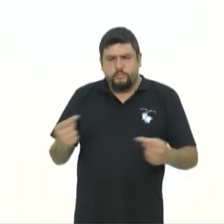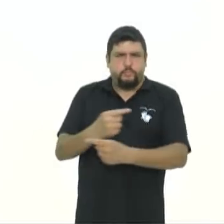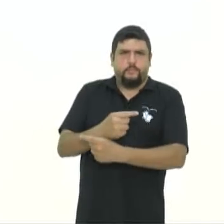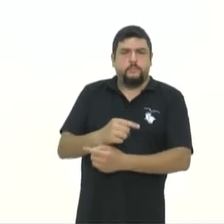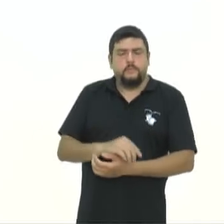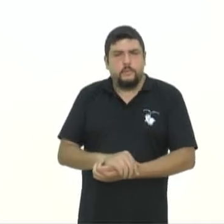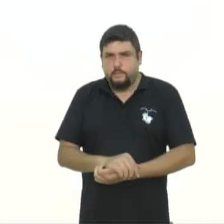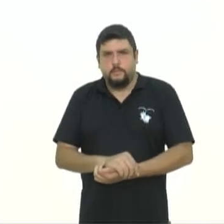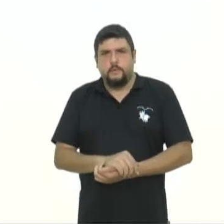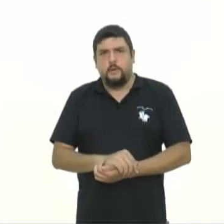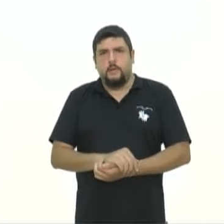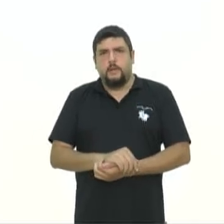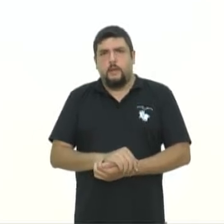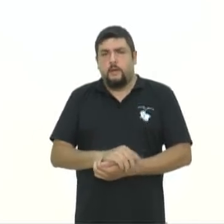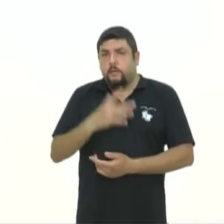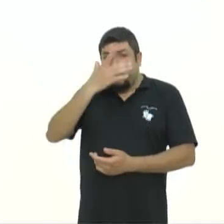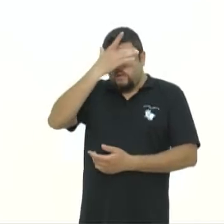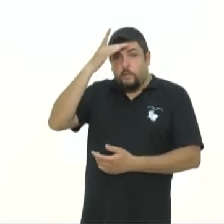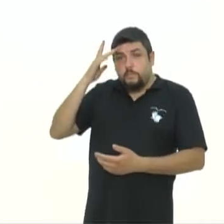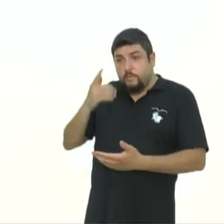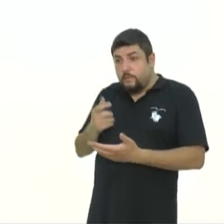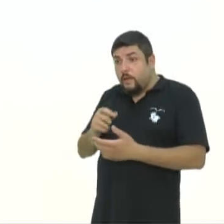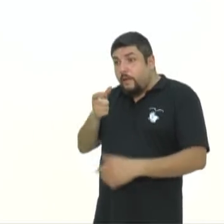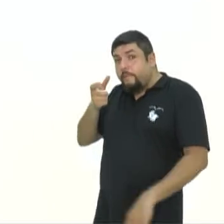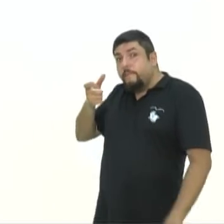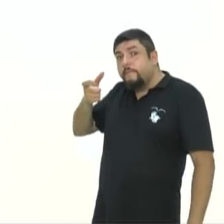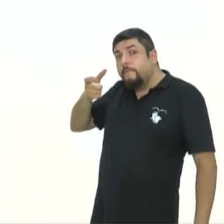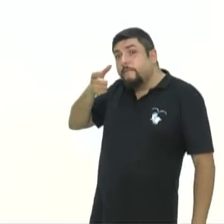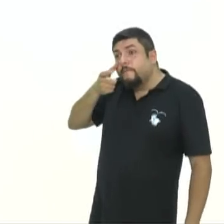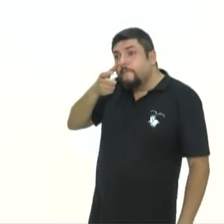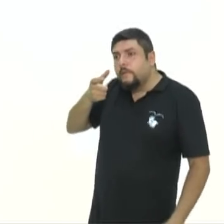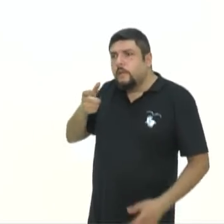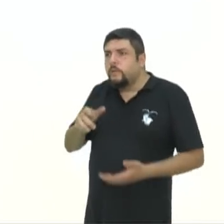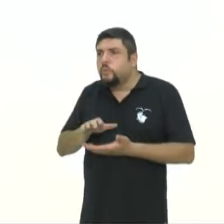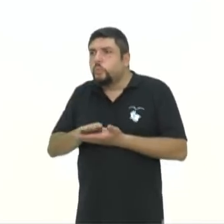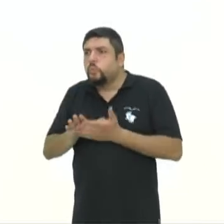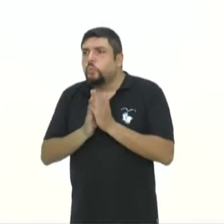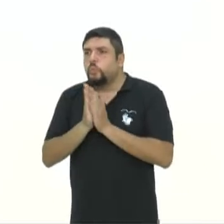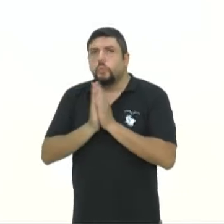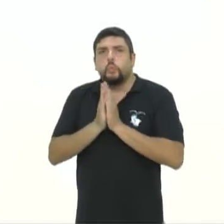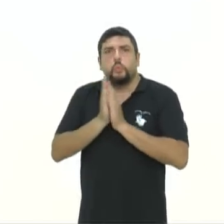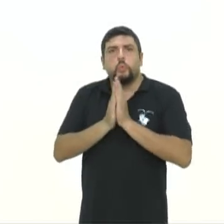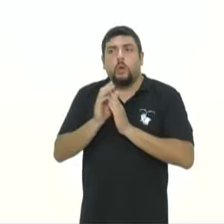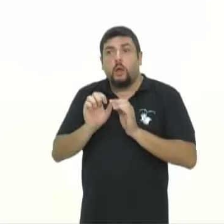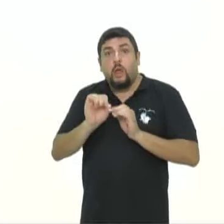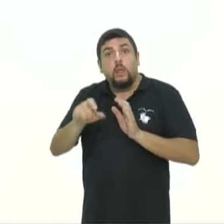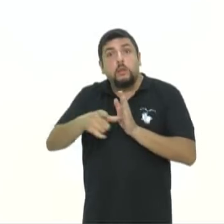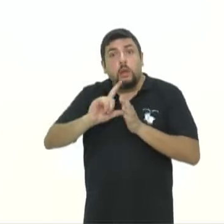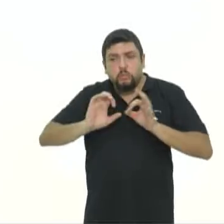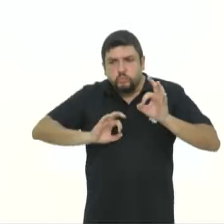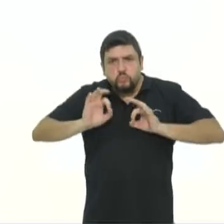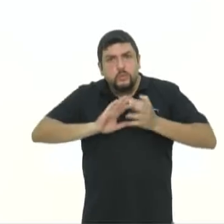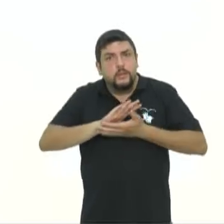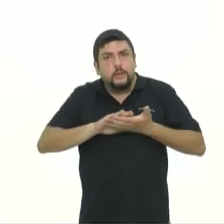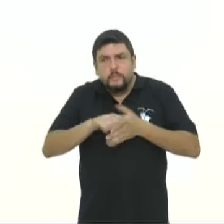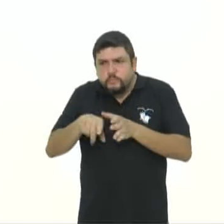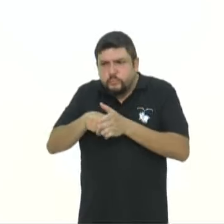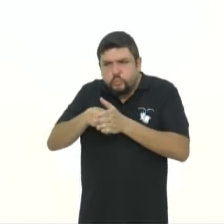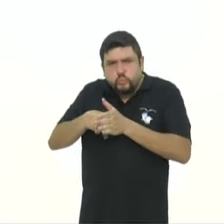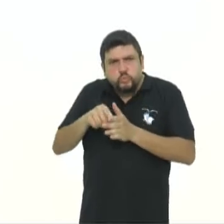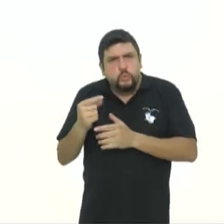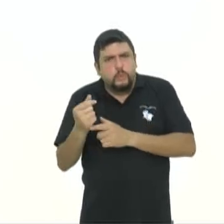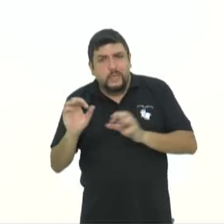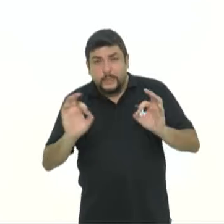O consumidor pode cair em uma propaganda enganosa por impulso ao consumismo, sem planejamento e sem pesquisa de preço, né? Então,